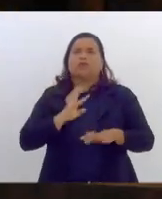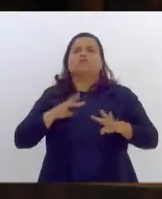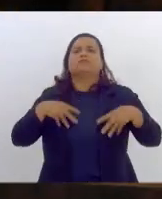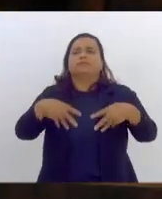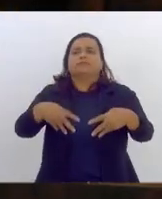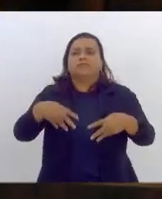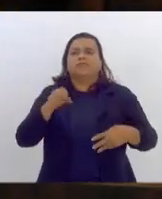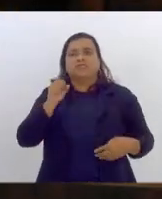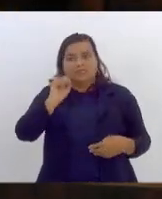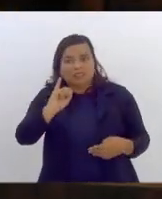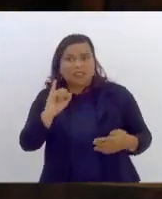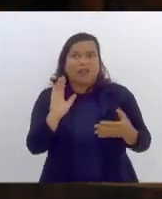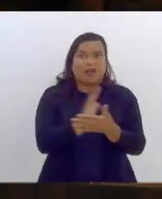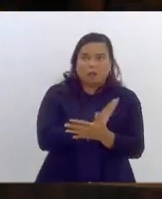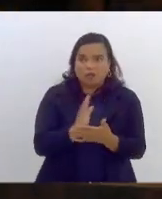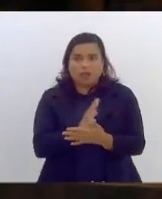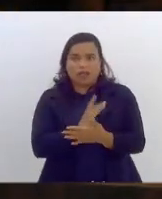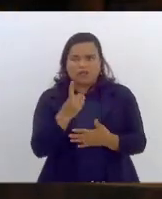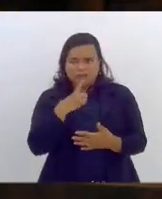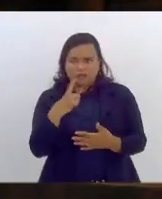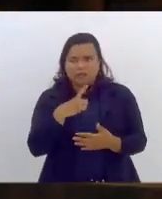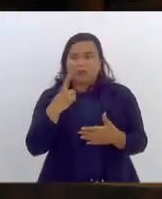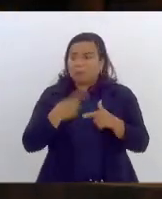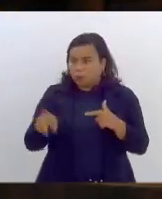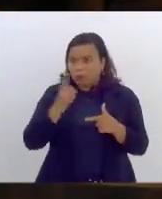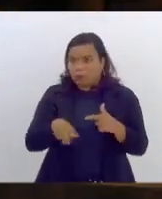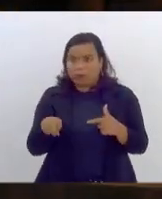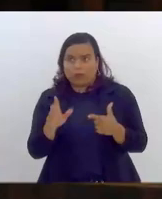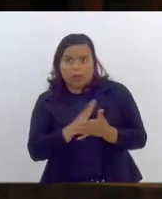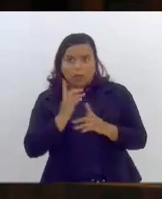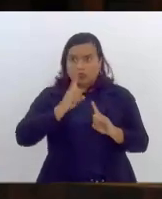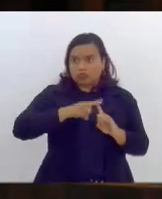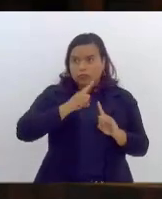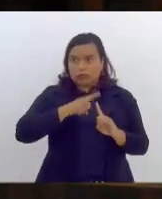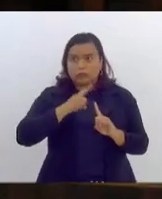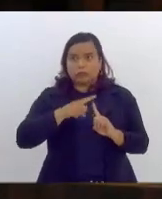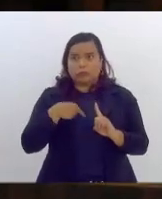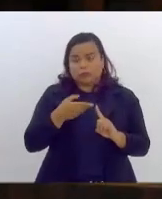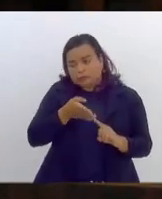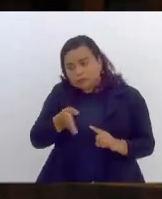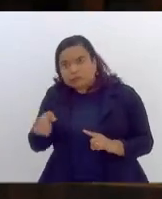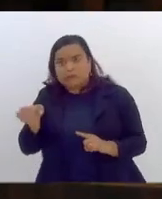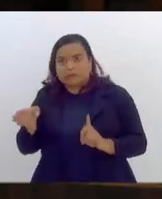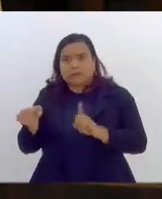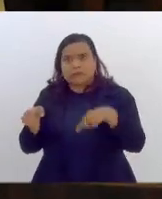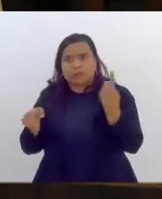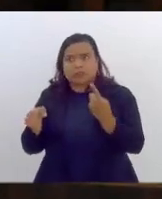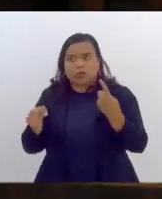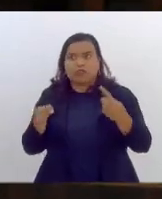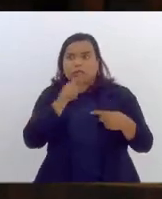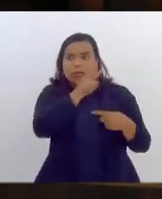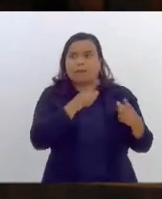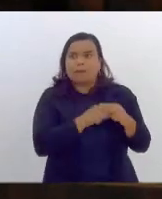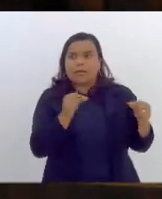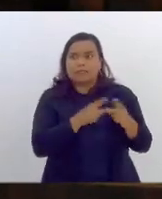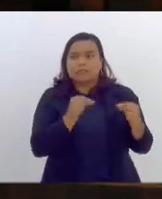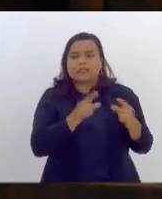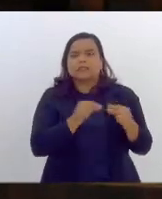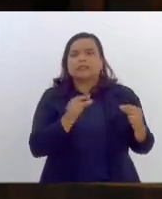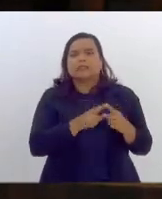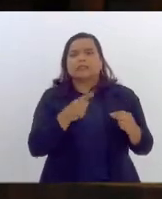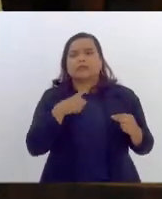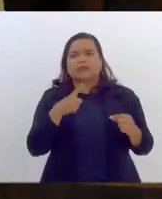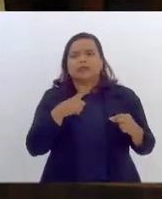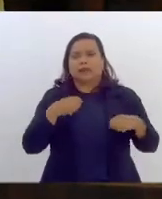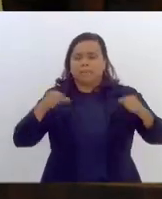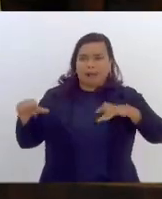caso alguém tenha algum tipo de problema, desvio do caminho, nós vamos para Brasília e vamos preencher todas